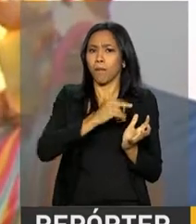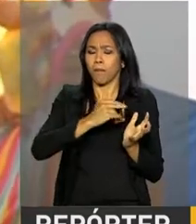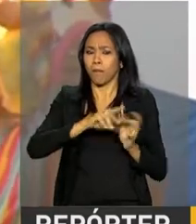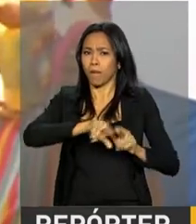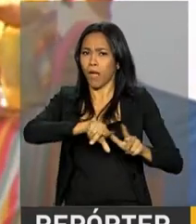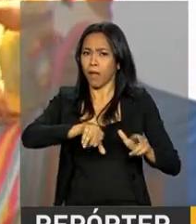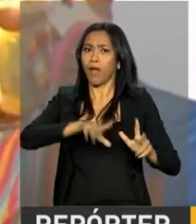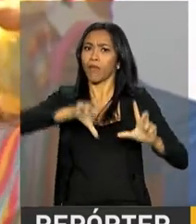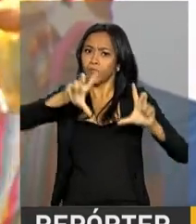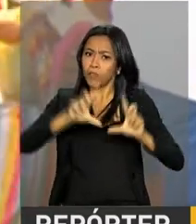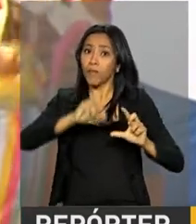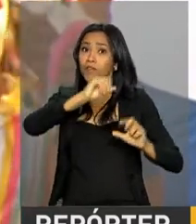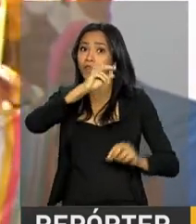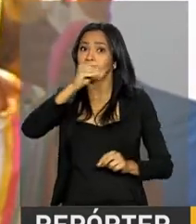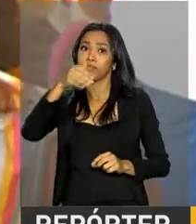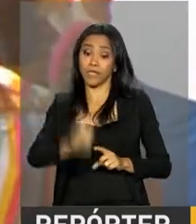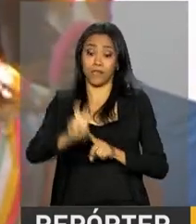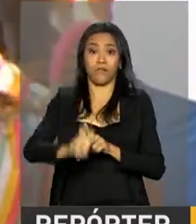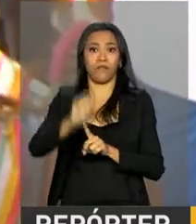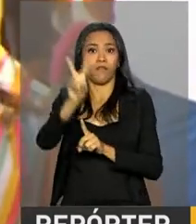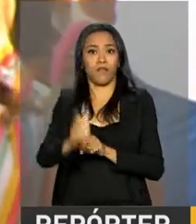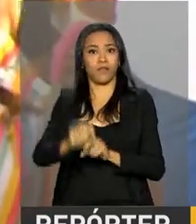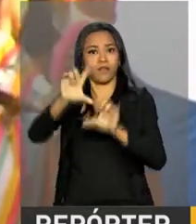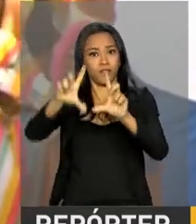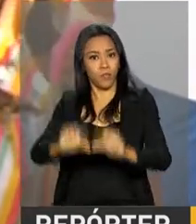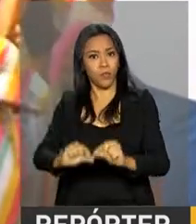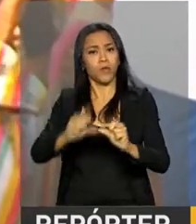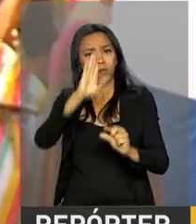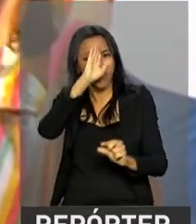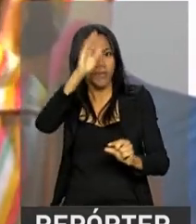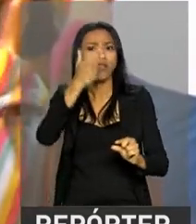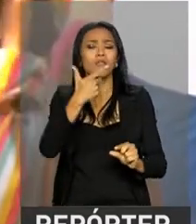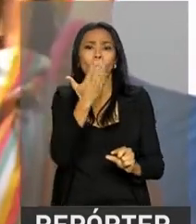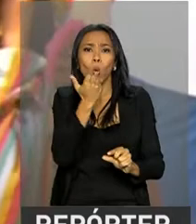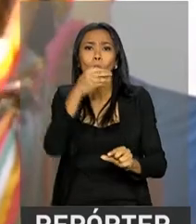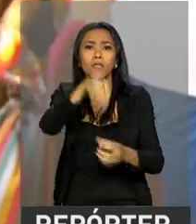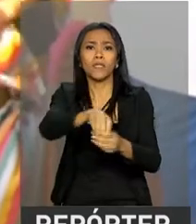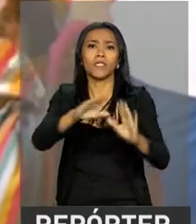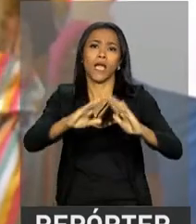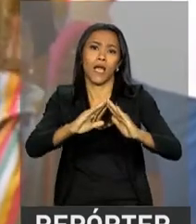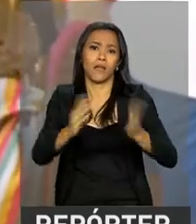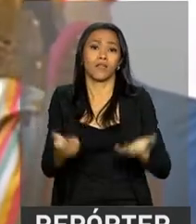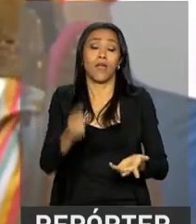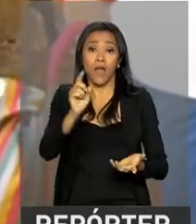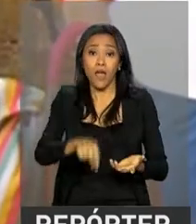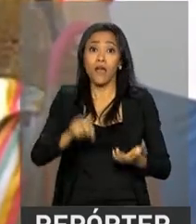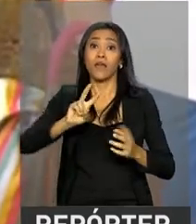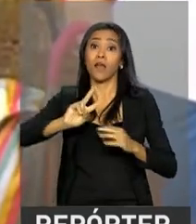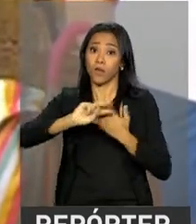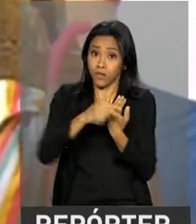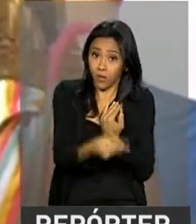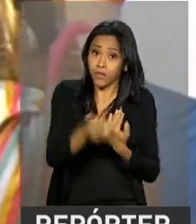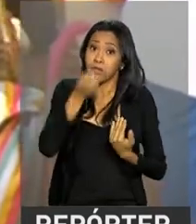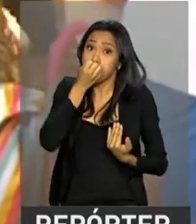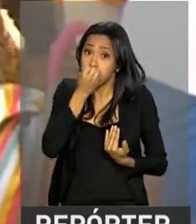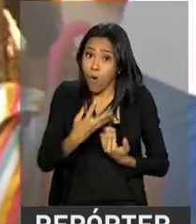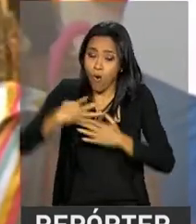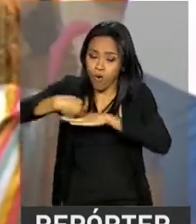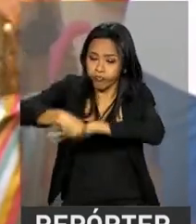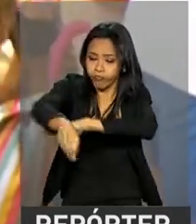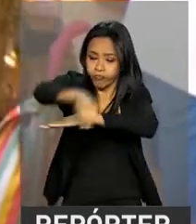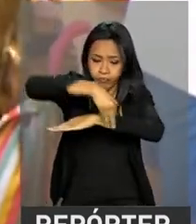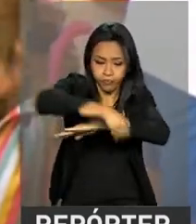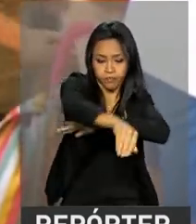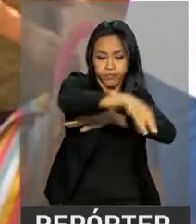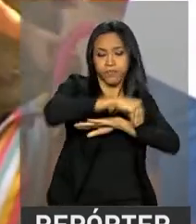influenciada principalmente por aqueles consumidos dentro de casa o resultado é efeito da boa safra em 2017